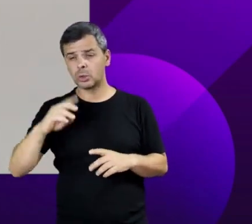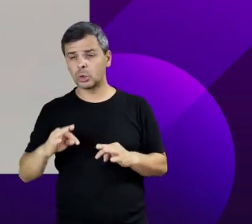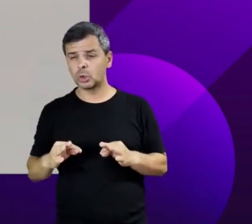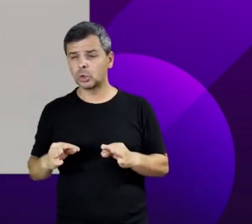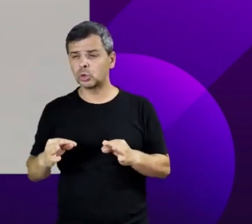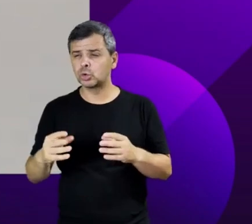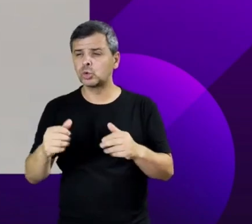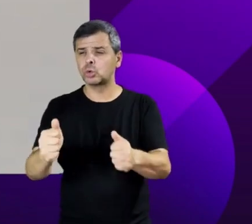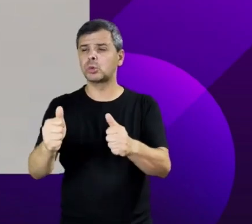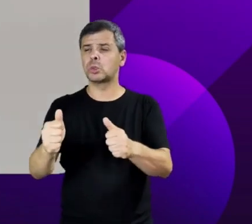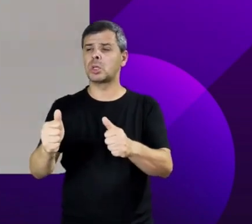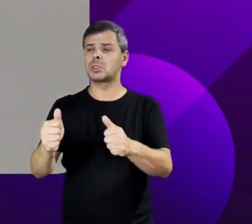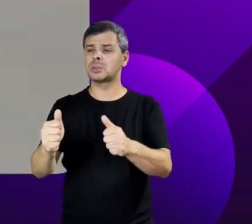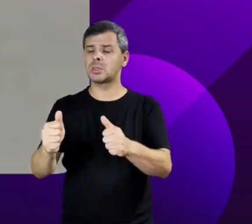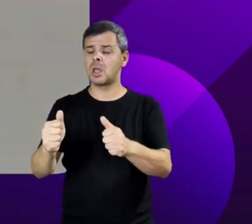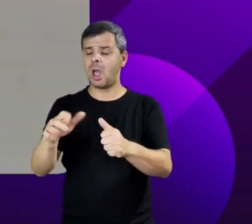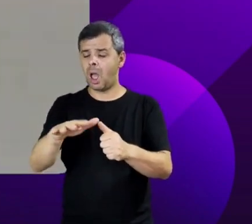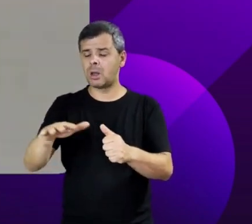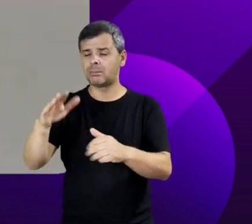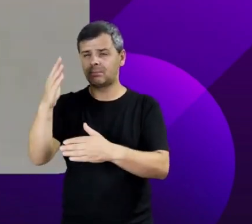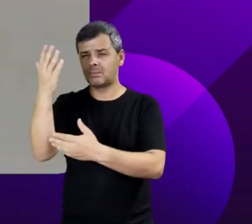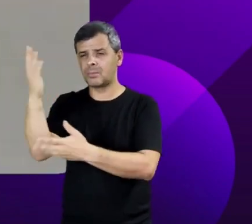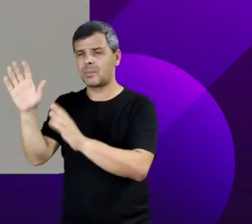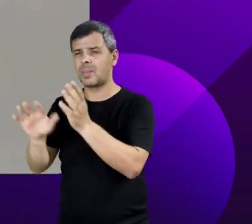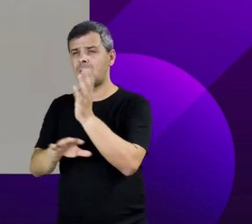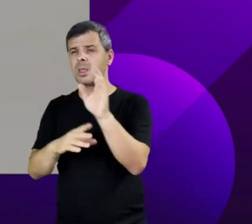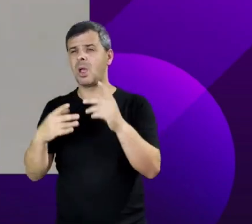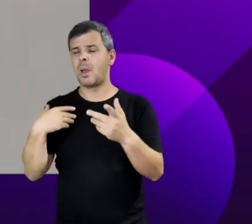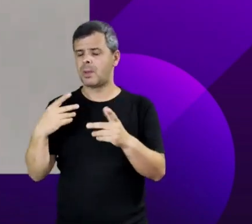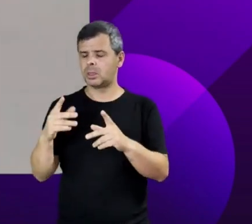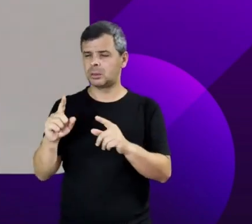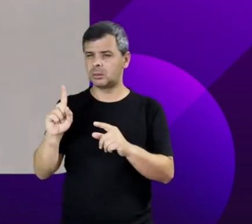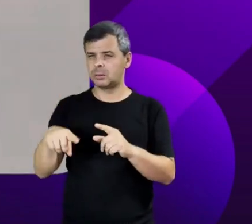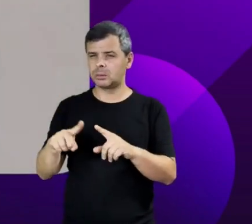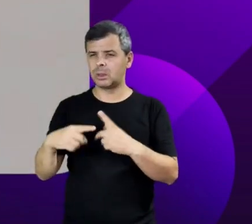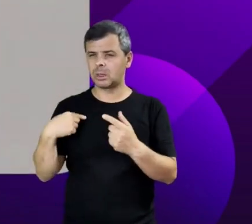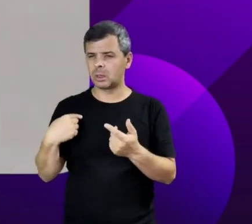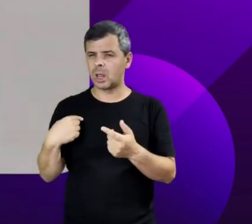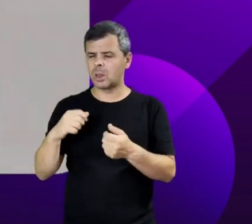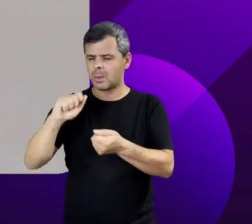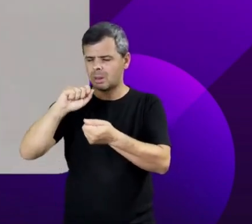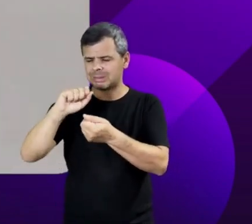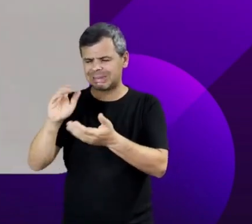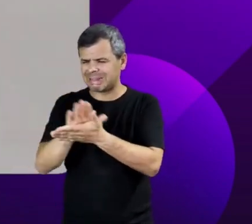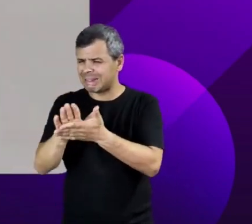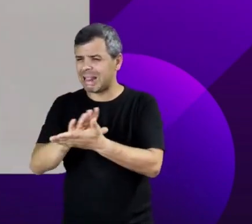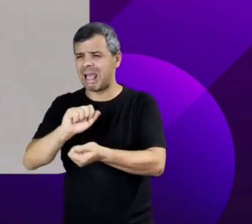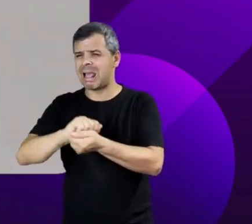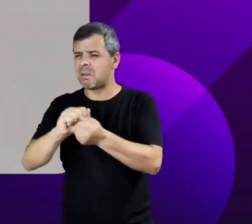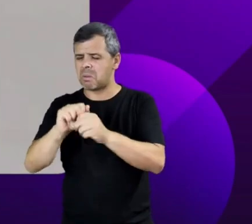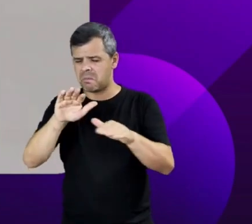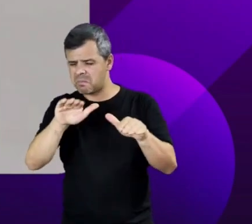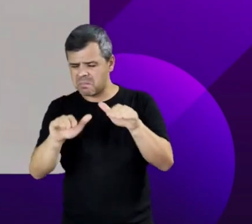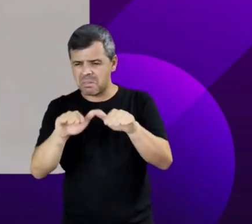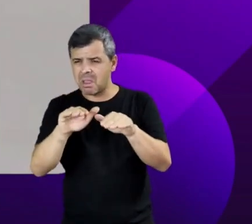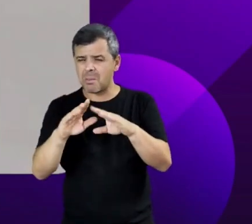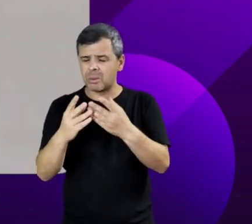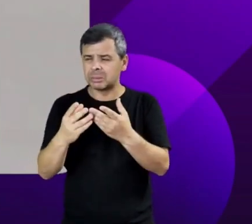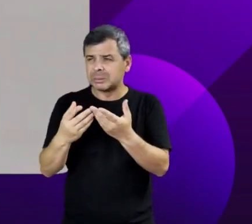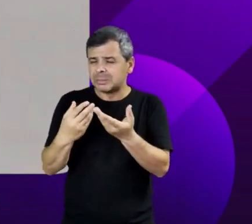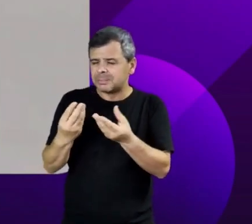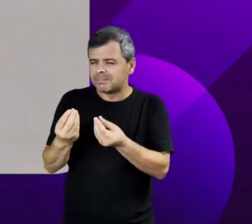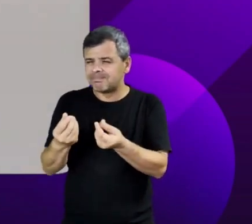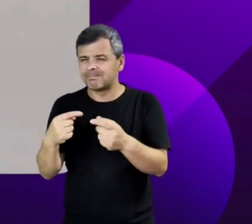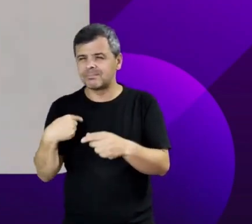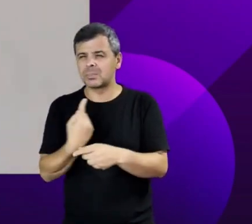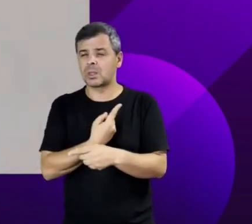Todas essas questões ambientais, né, toda essa forma, então, pouco adequada, pouco equilibrada, pouco sensata,